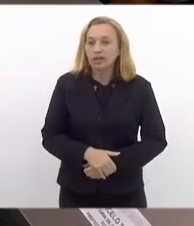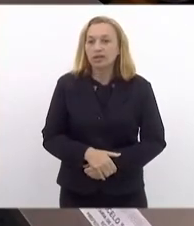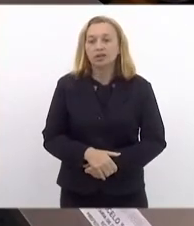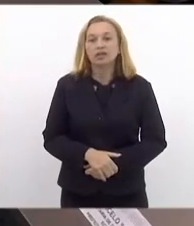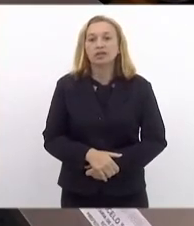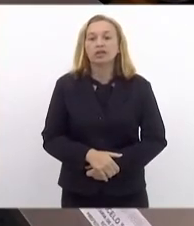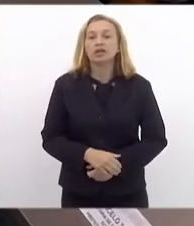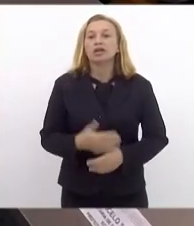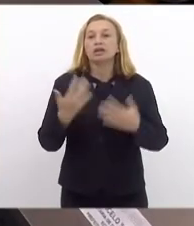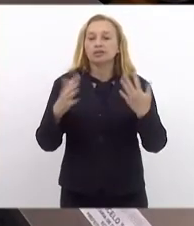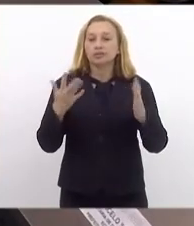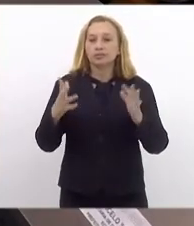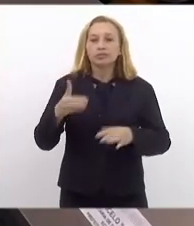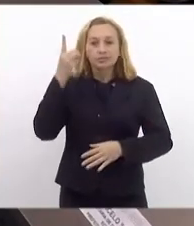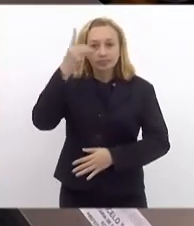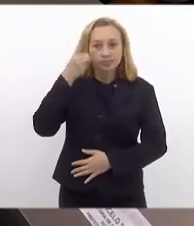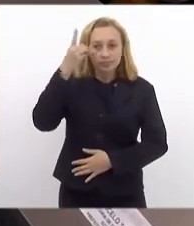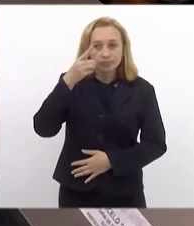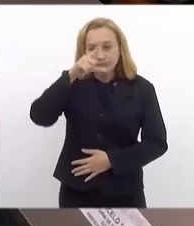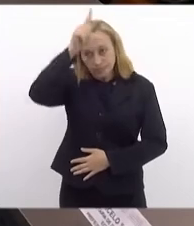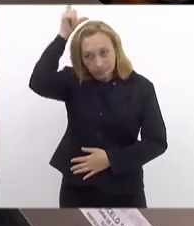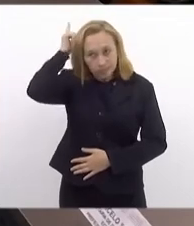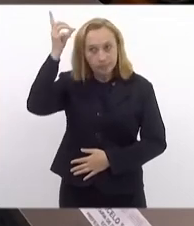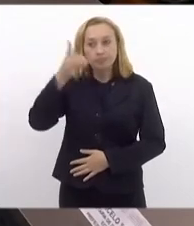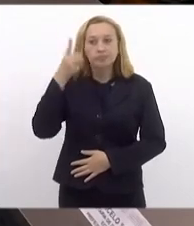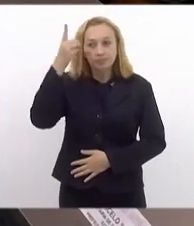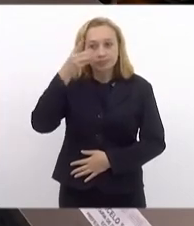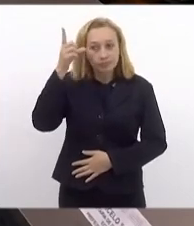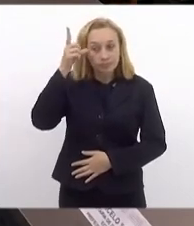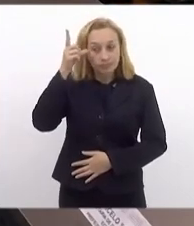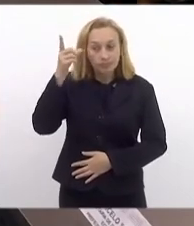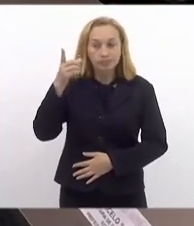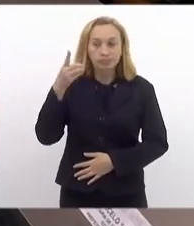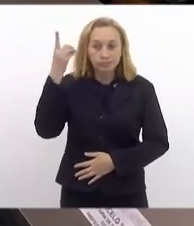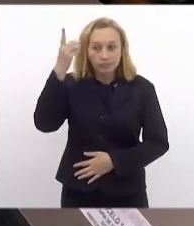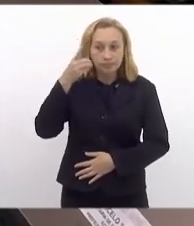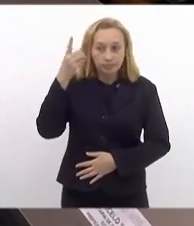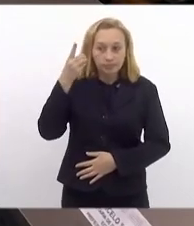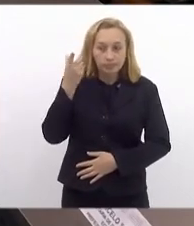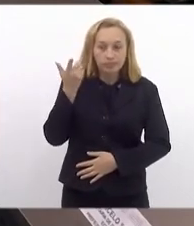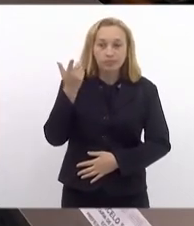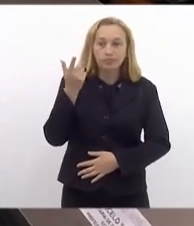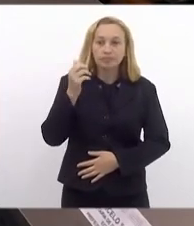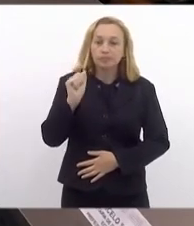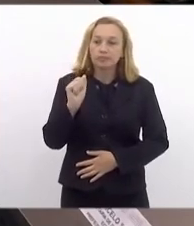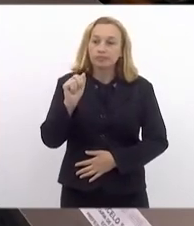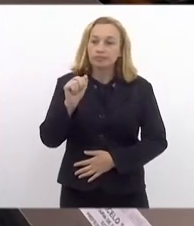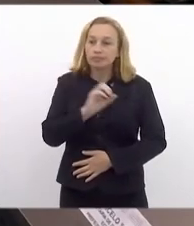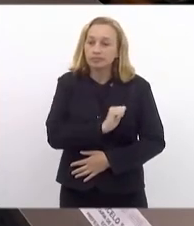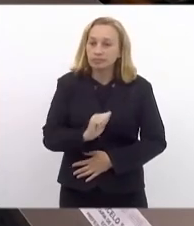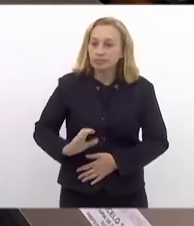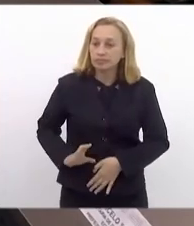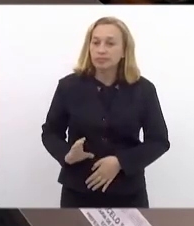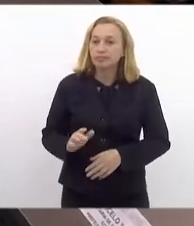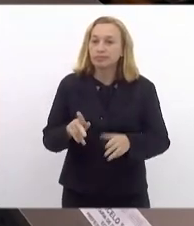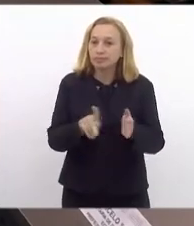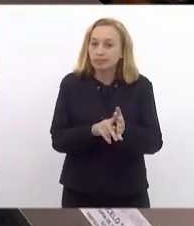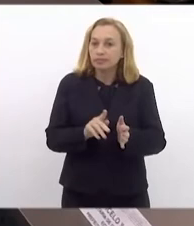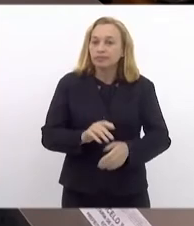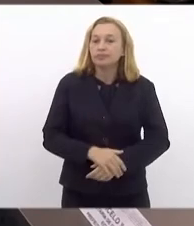queria parabenizar o deputado Noite Paula Deputado a Lucinha eu Deputado Presidente André Ceciliano pelo projeto